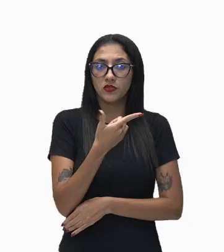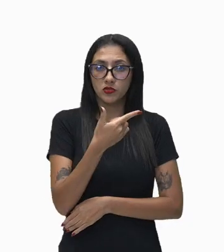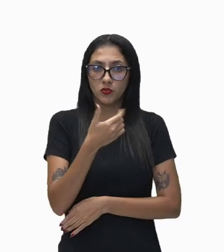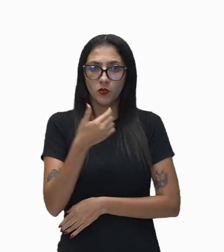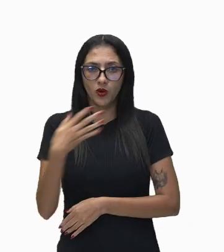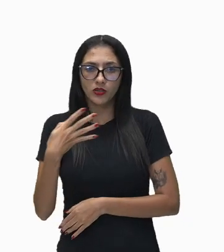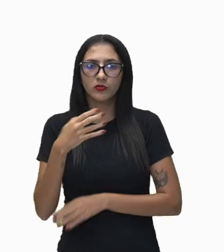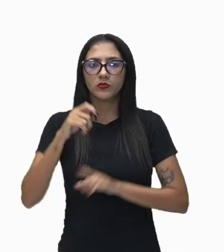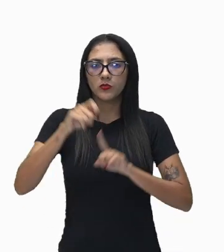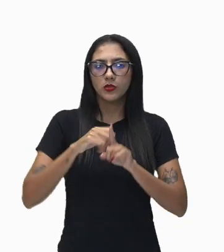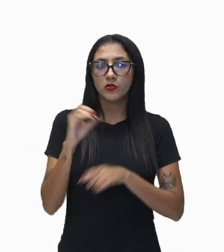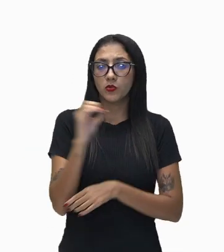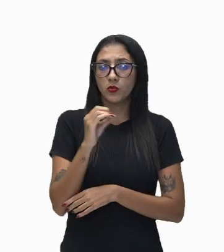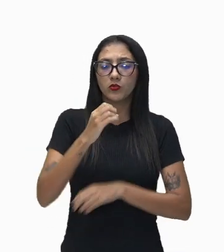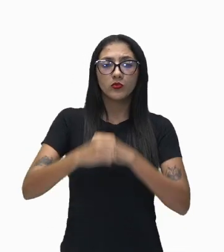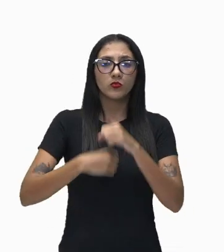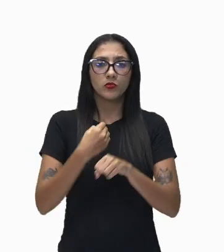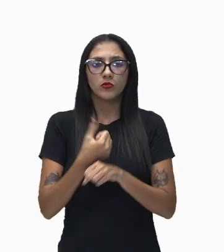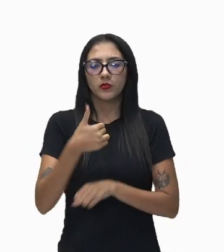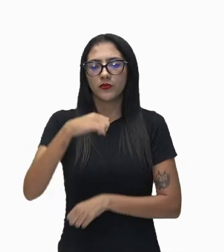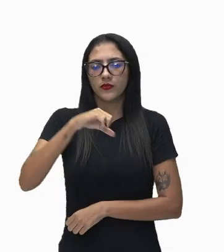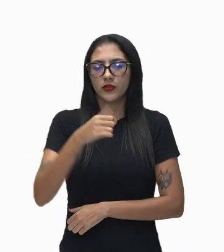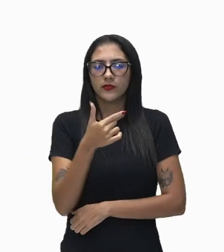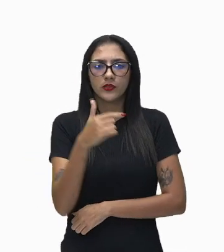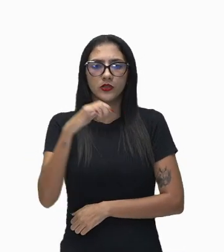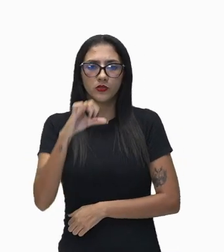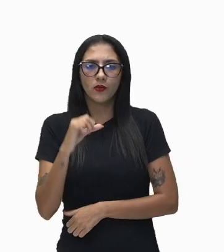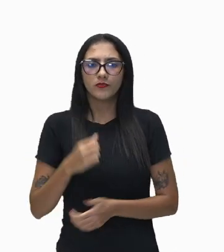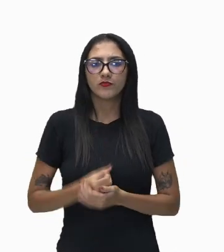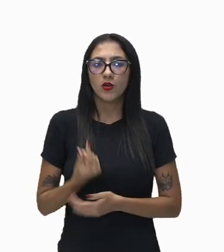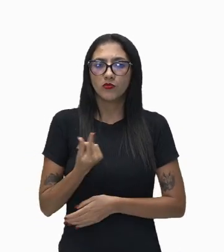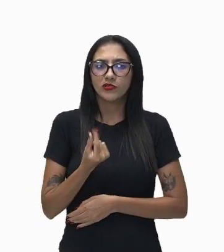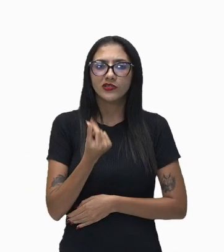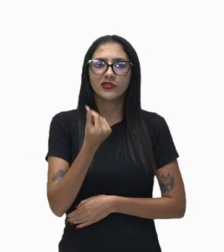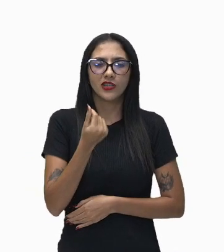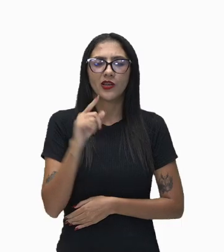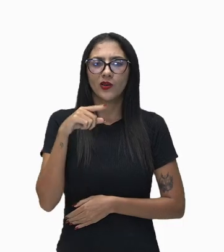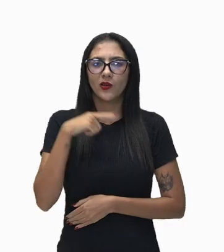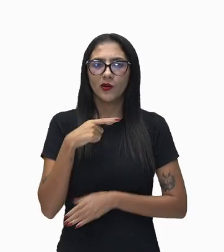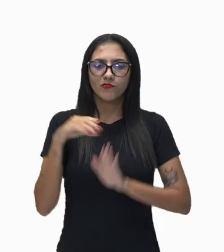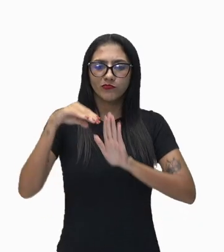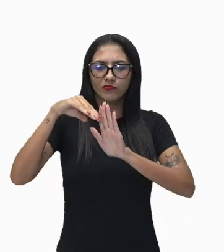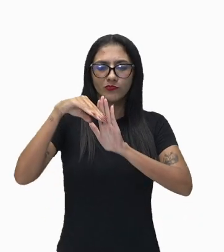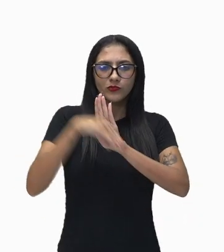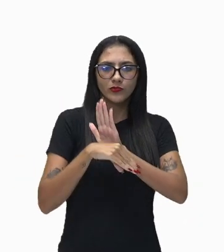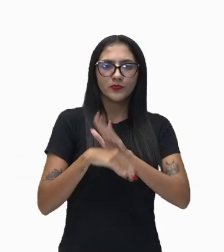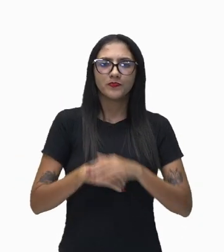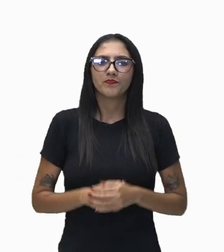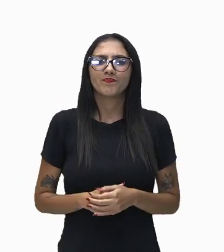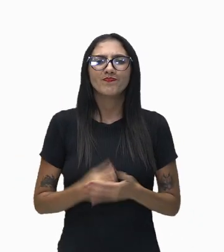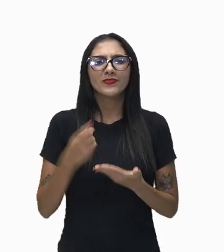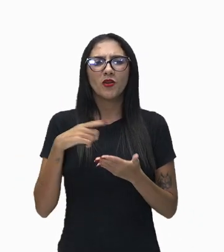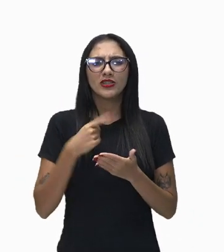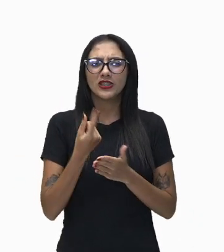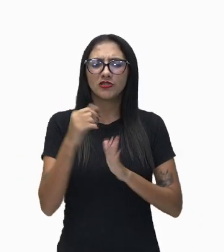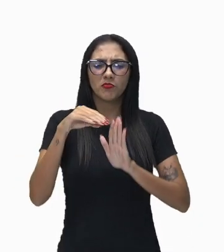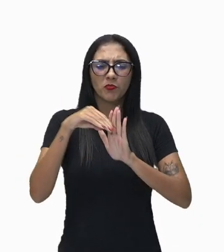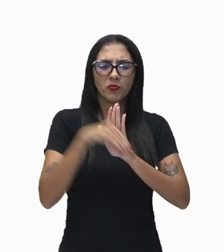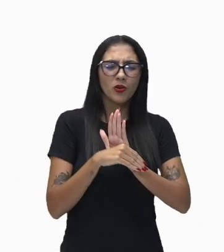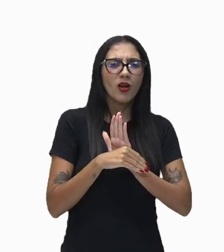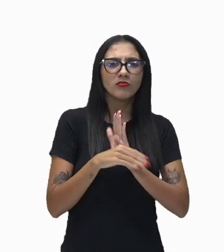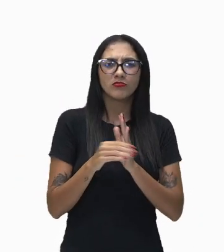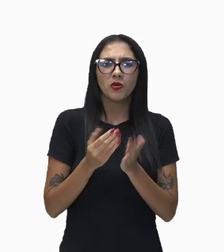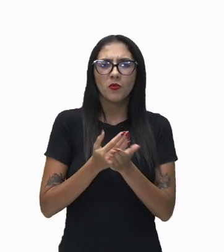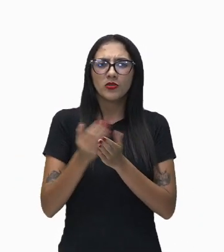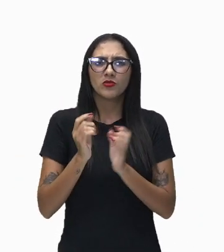de 1929, quando o valor das ações despencou drasticamente. Essa queda desencadeou uma reação em cadeia,